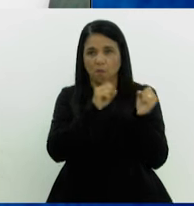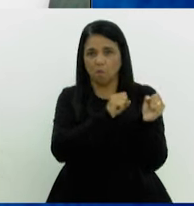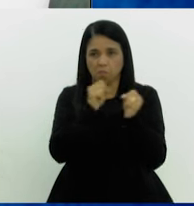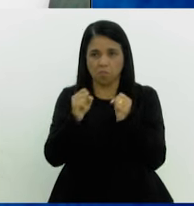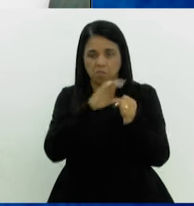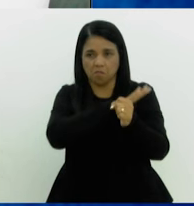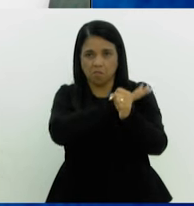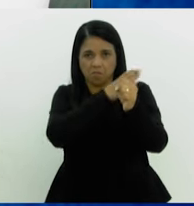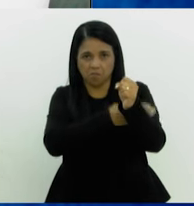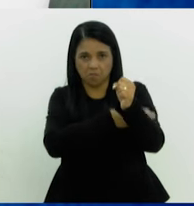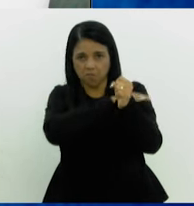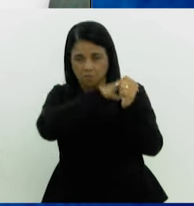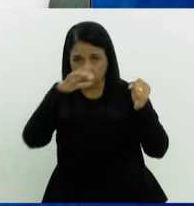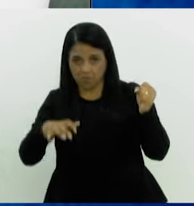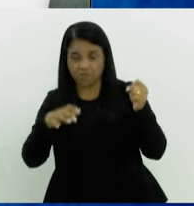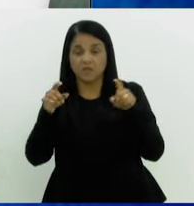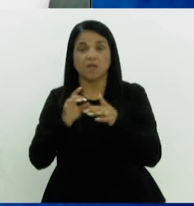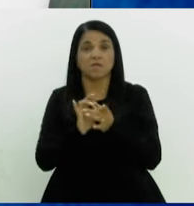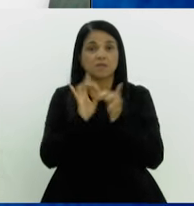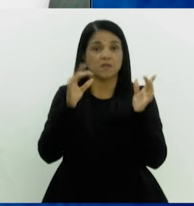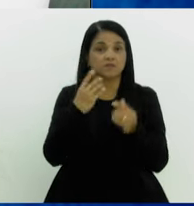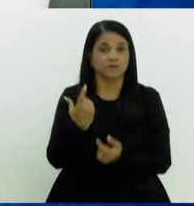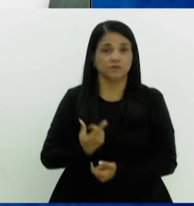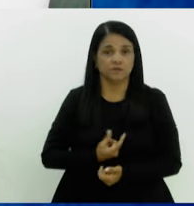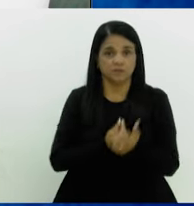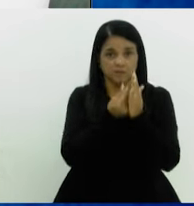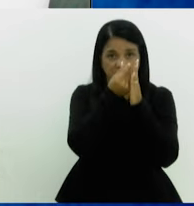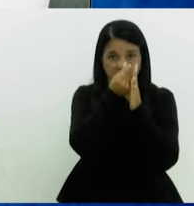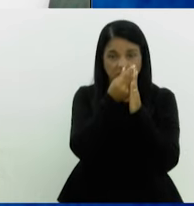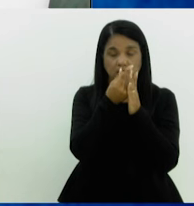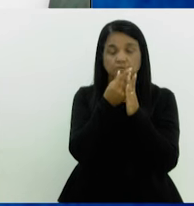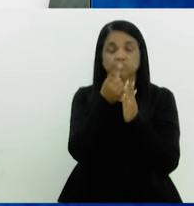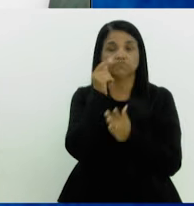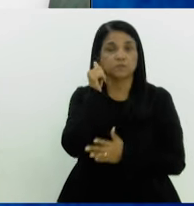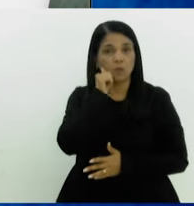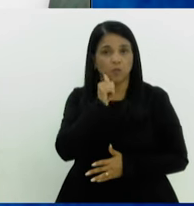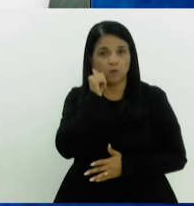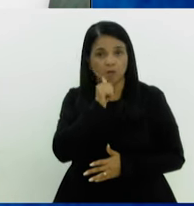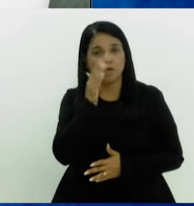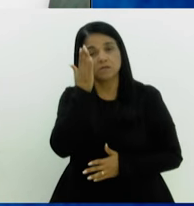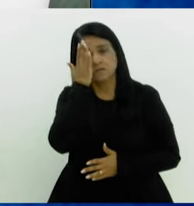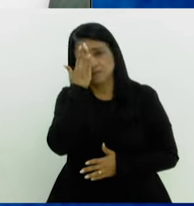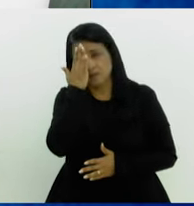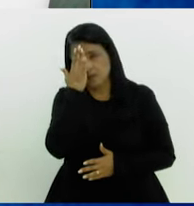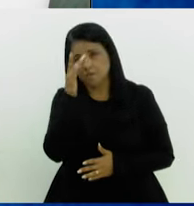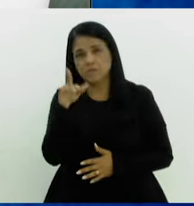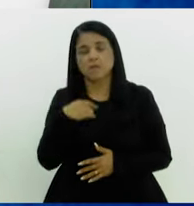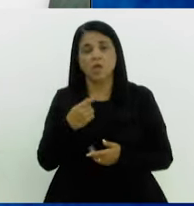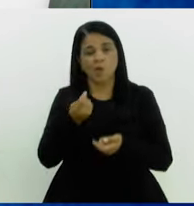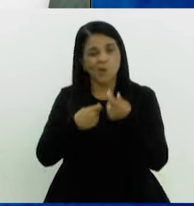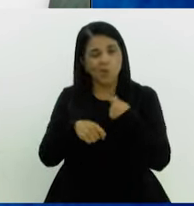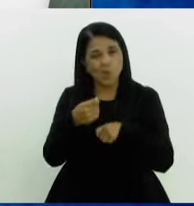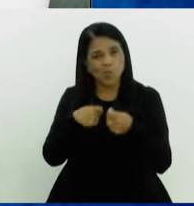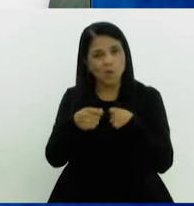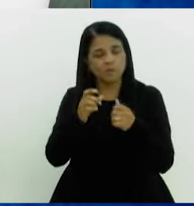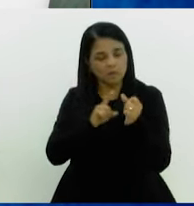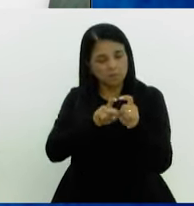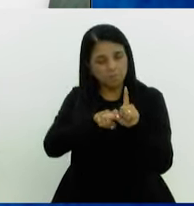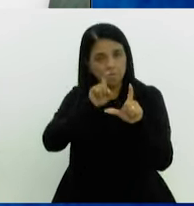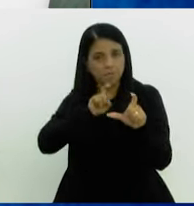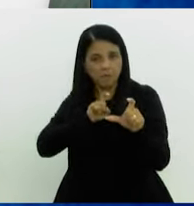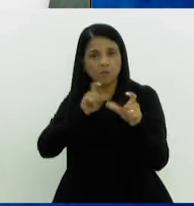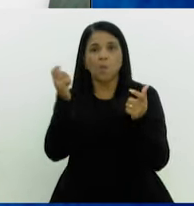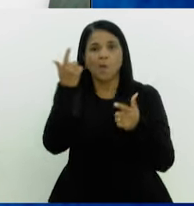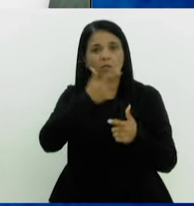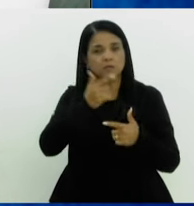da mulher a liberdade financeira dela porque a gente entende que somente a mulher economicamente independente vai se